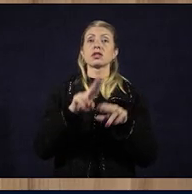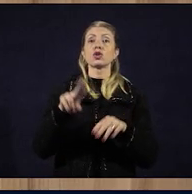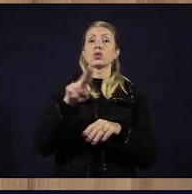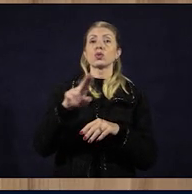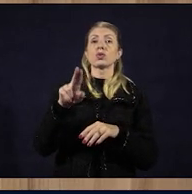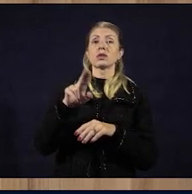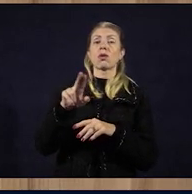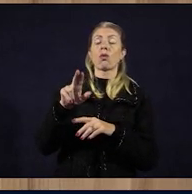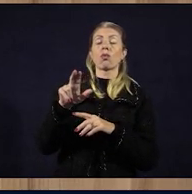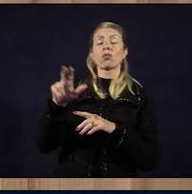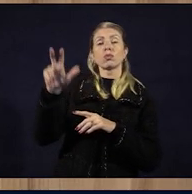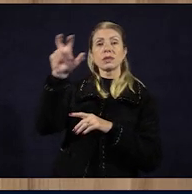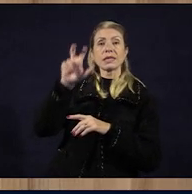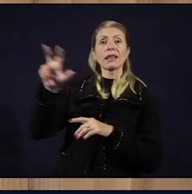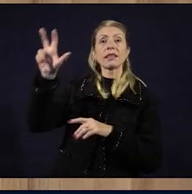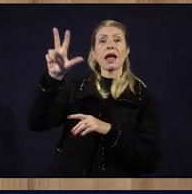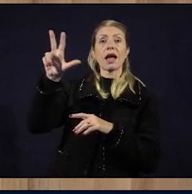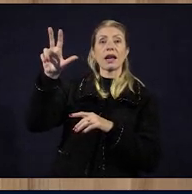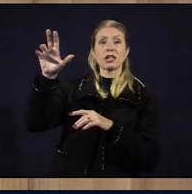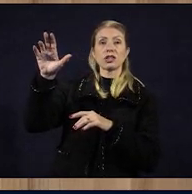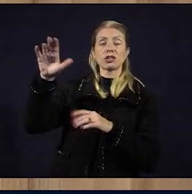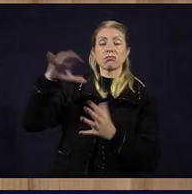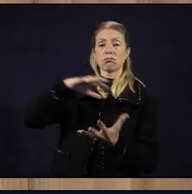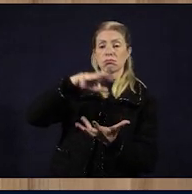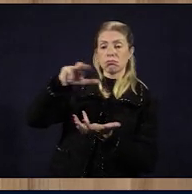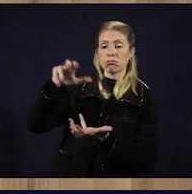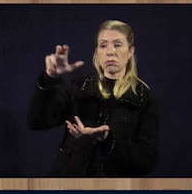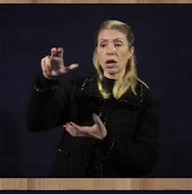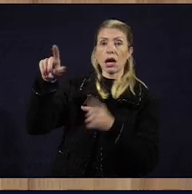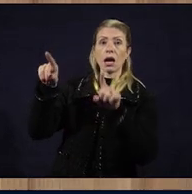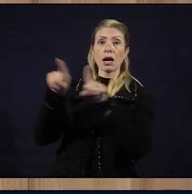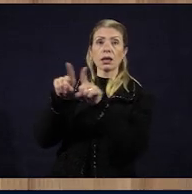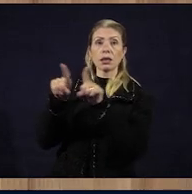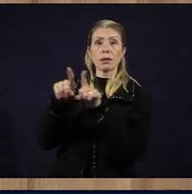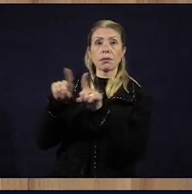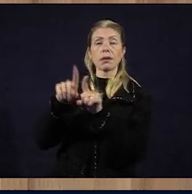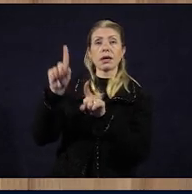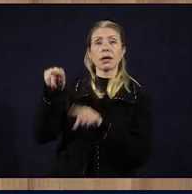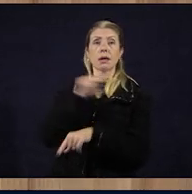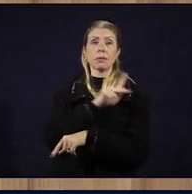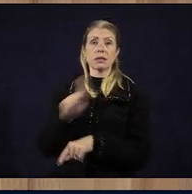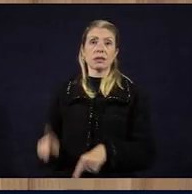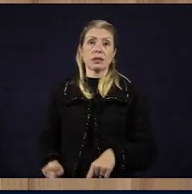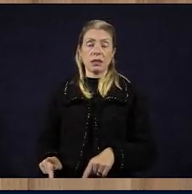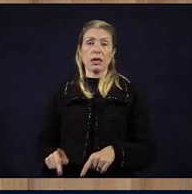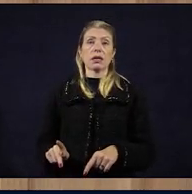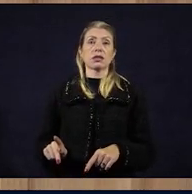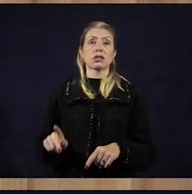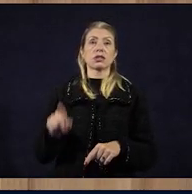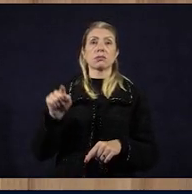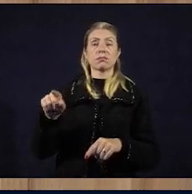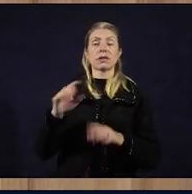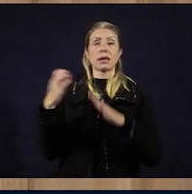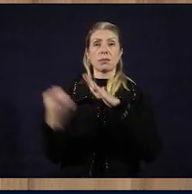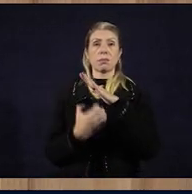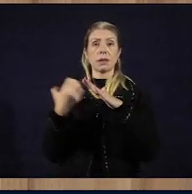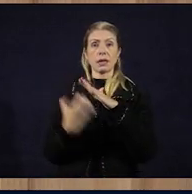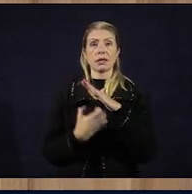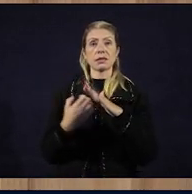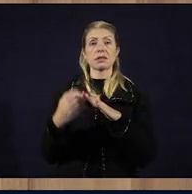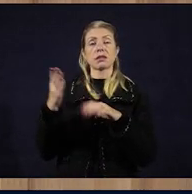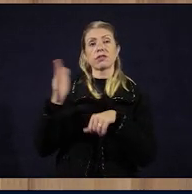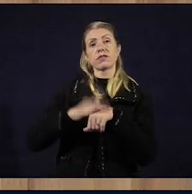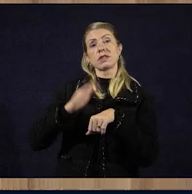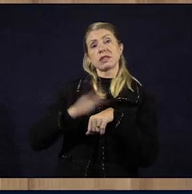numa escola já com a Gwen stottel que é a Presidente da spacex eles fizeram o Gateway lá